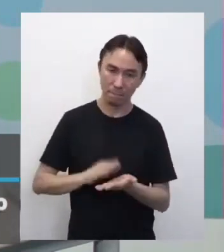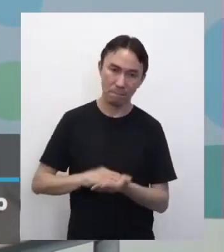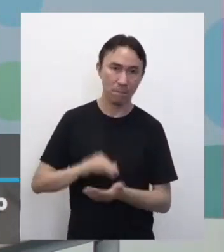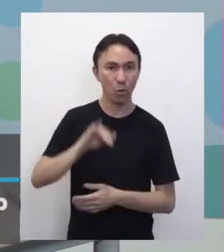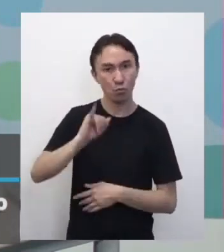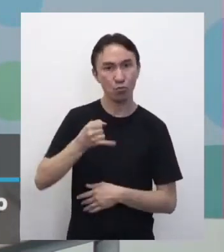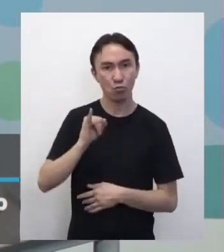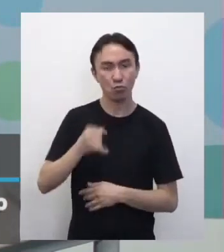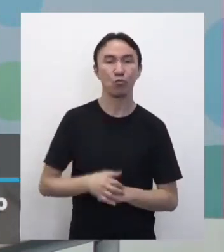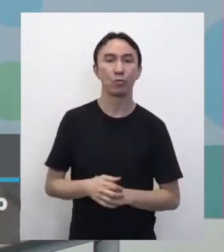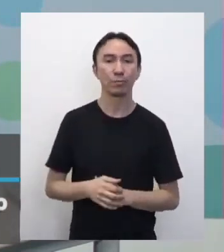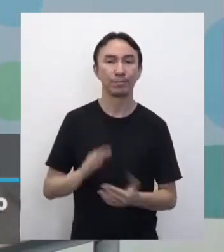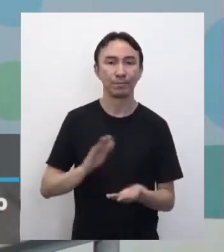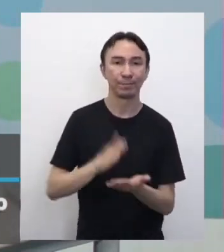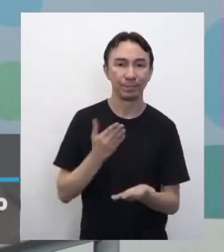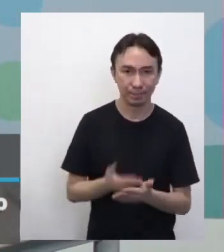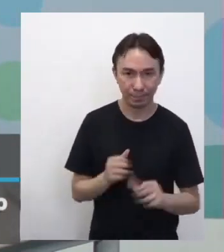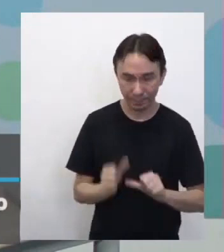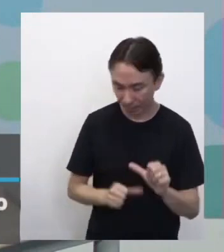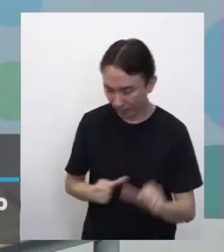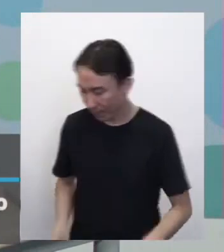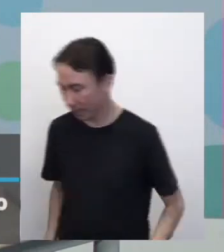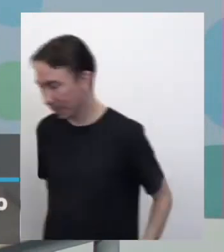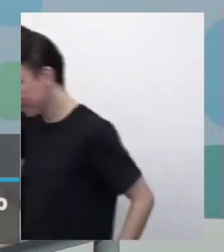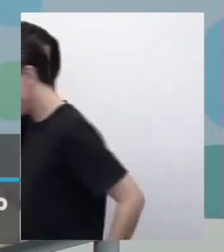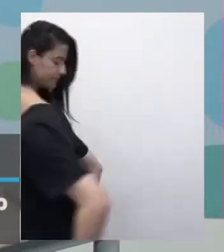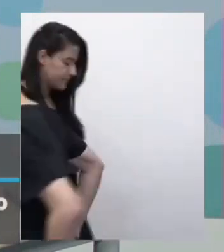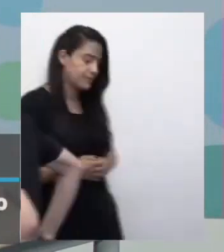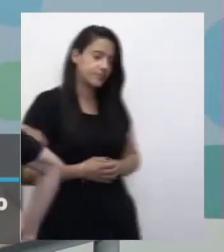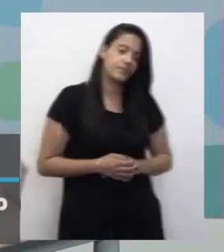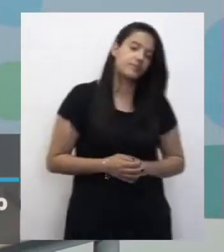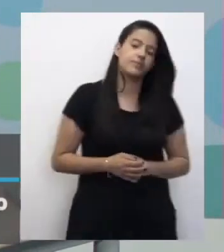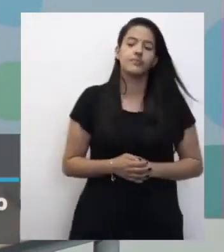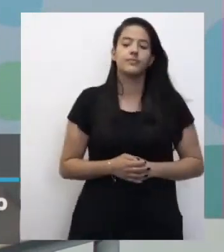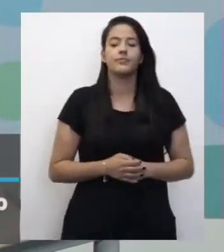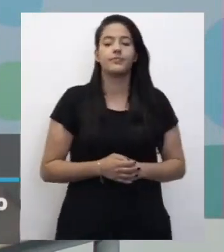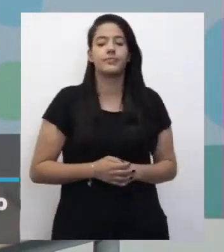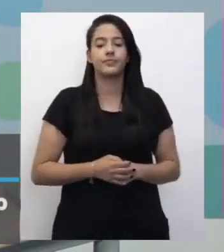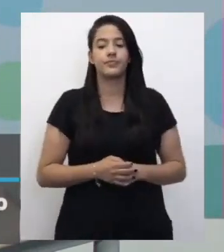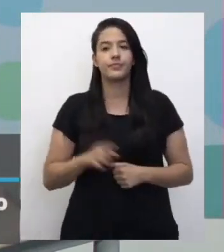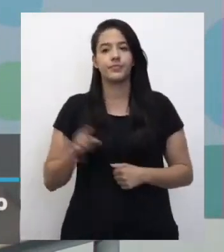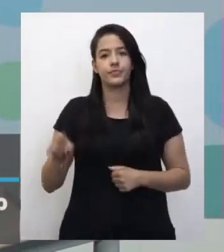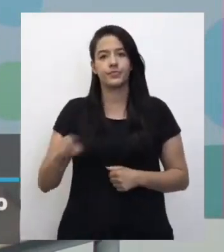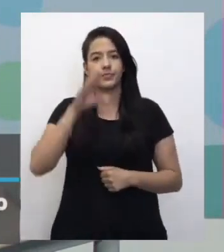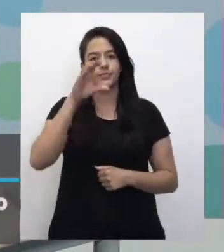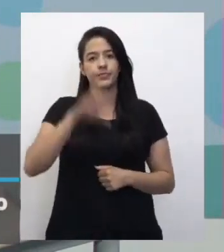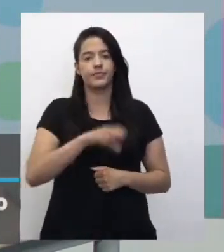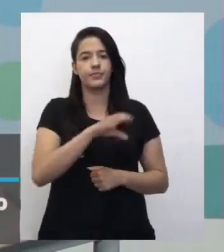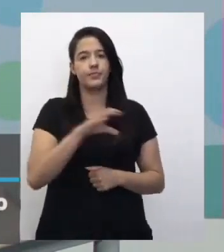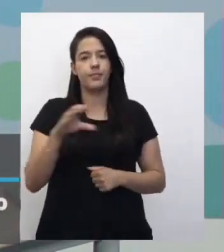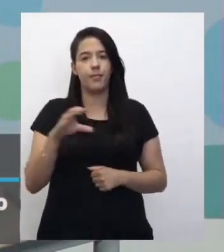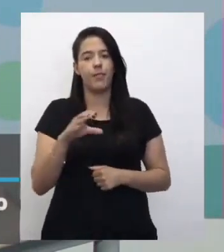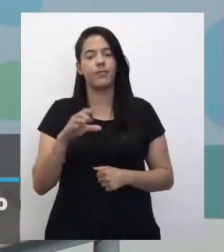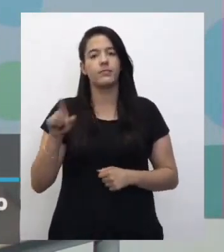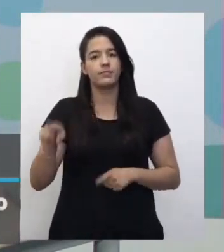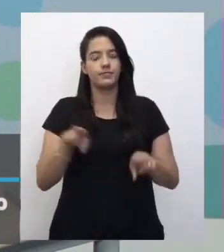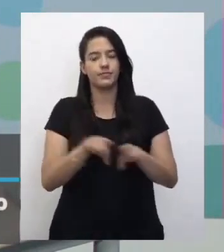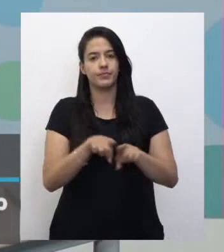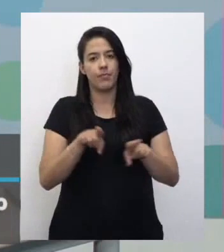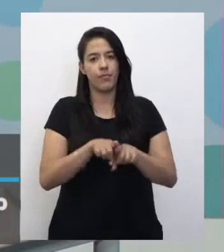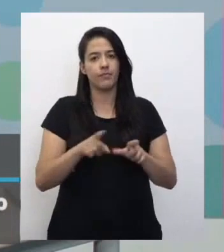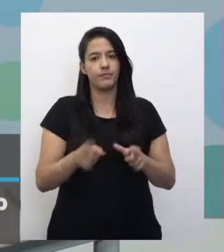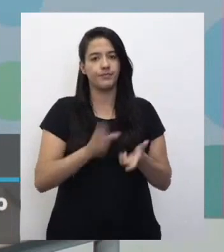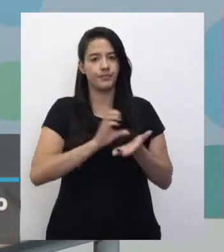vai ver que a burguesia enfrentou resistência aí da própria Igreja Católica por conta dessa prática do empréstimo